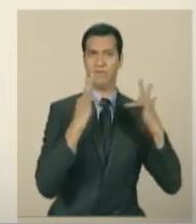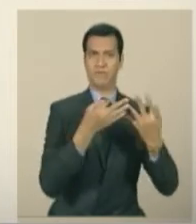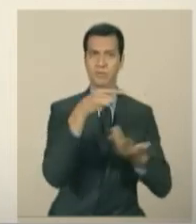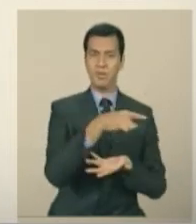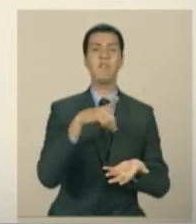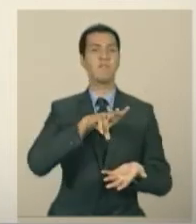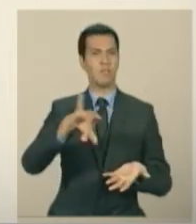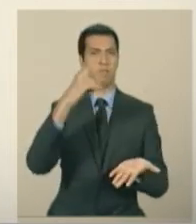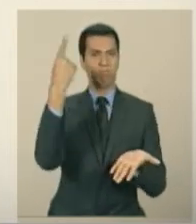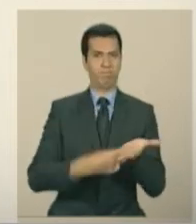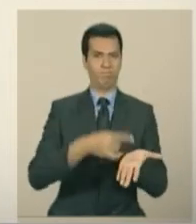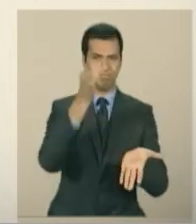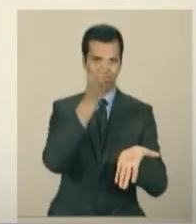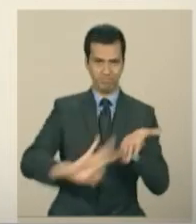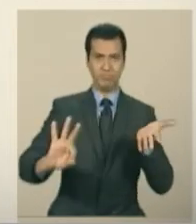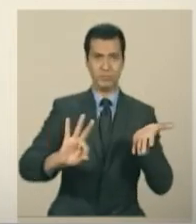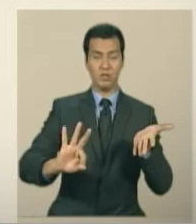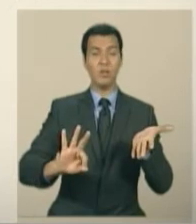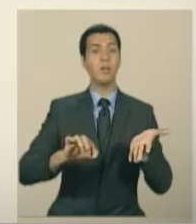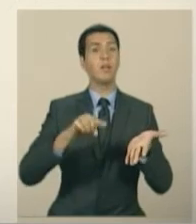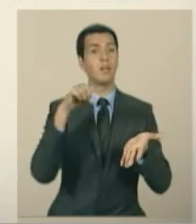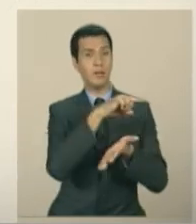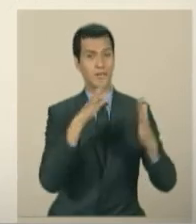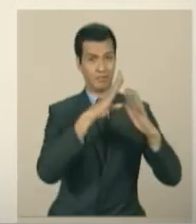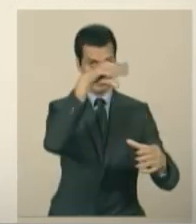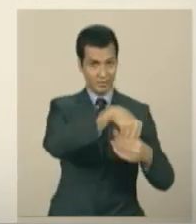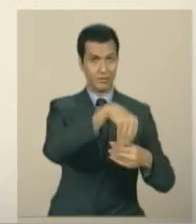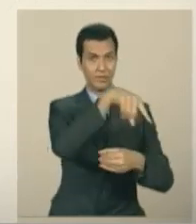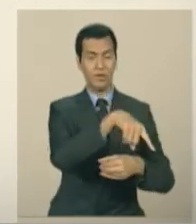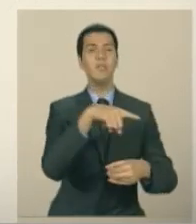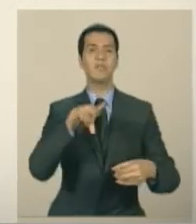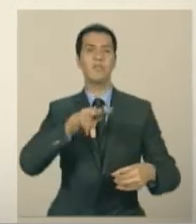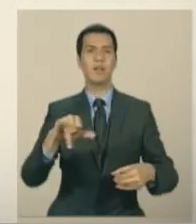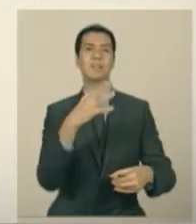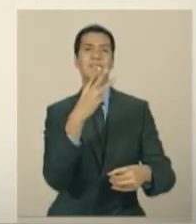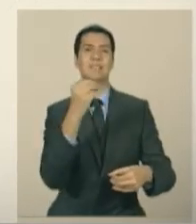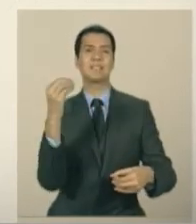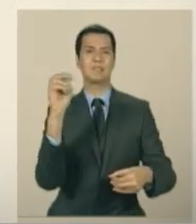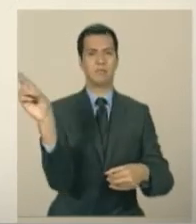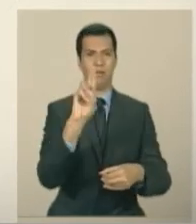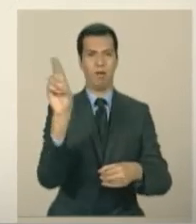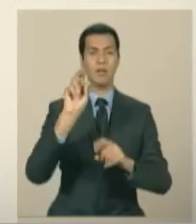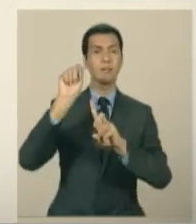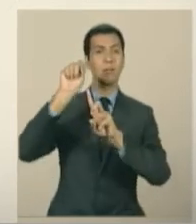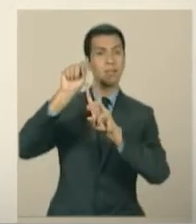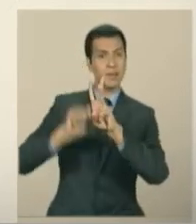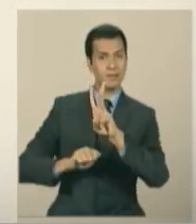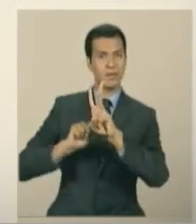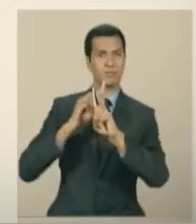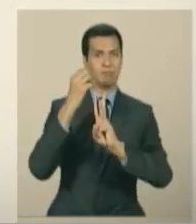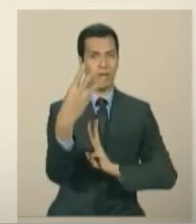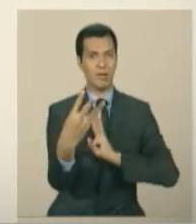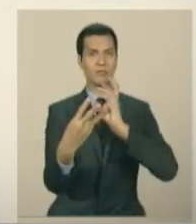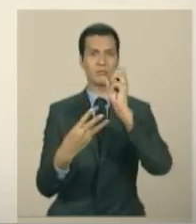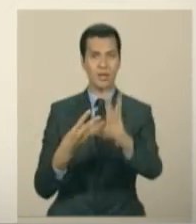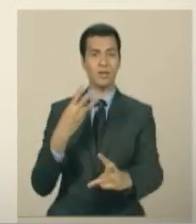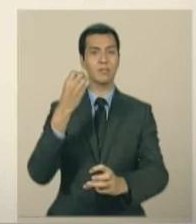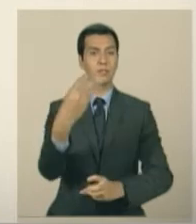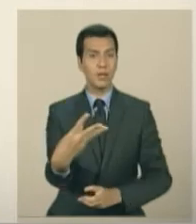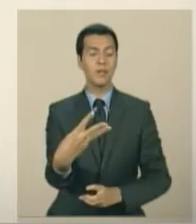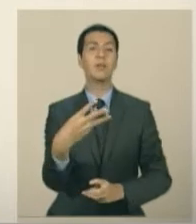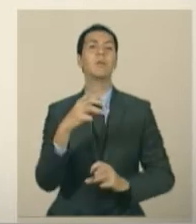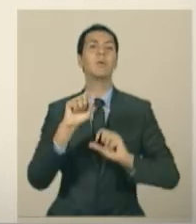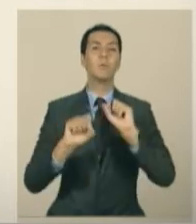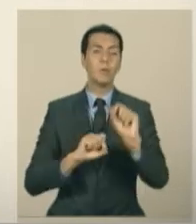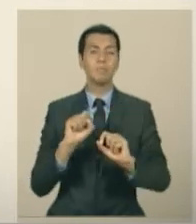onde ele vive e trabalha e receberá 300reais a cada três meses o que dá sem reais